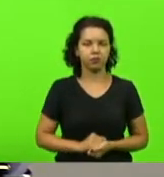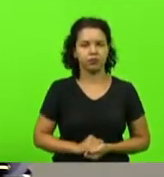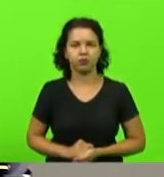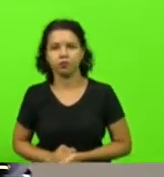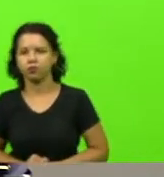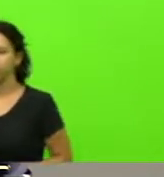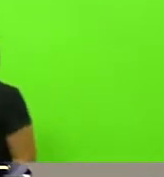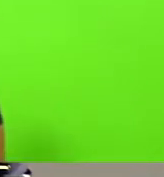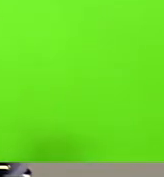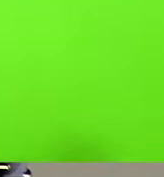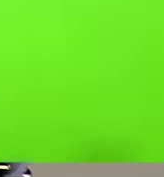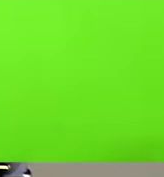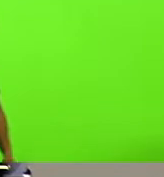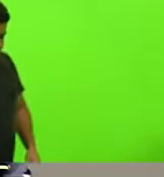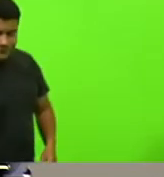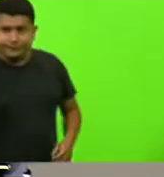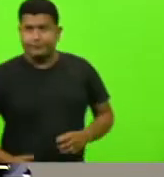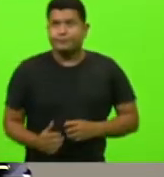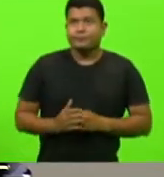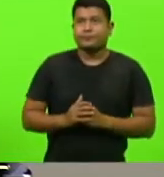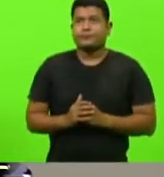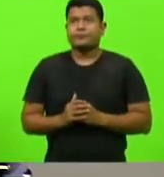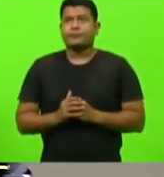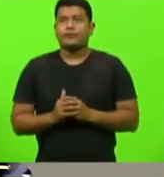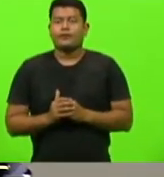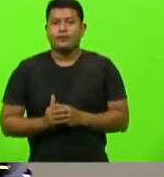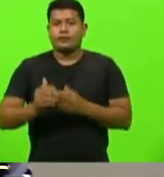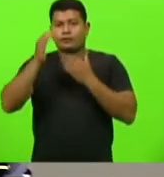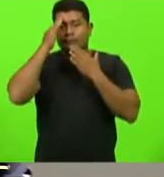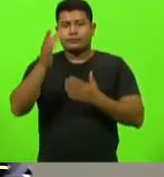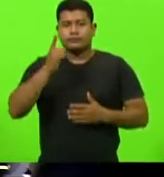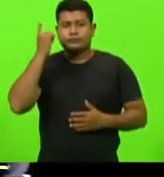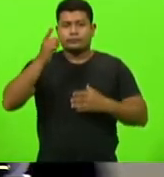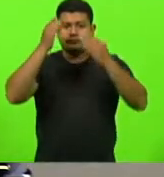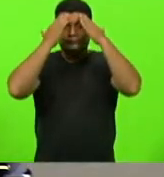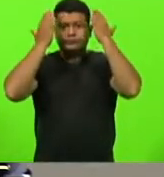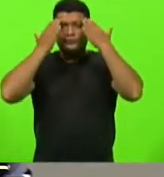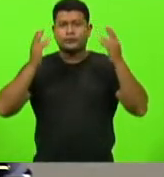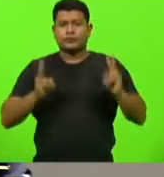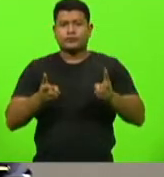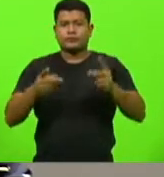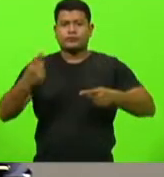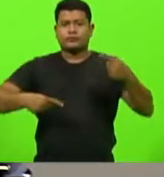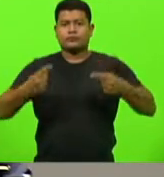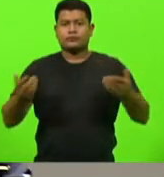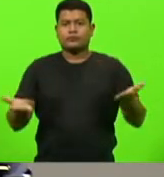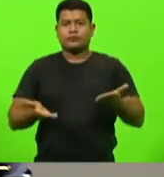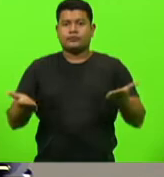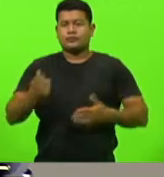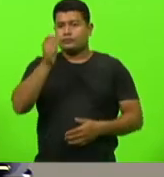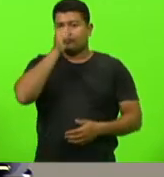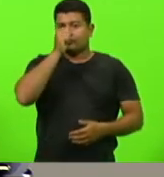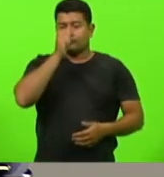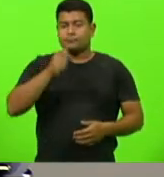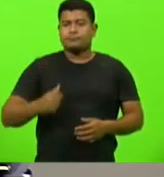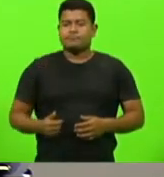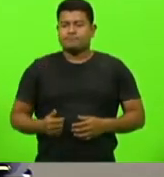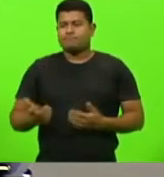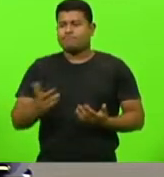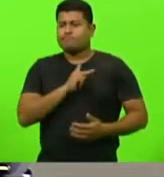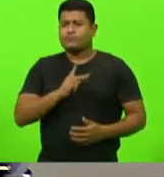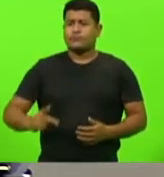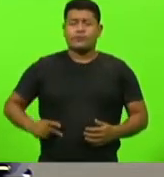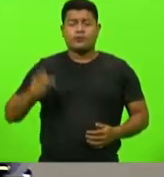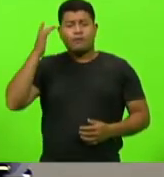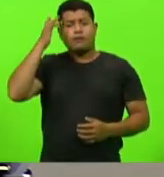Obrigado, obrigado deputado. Zé Milton Schaefer ainda para discutir, deputado João Amin. Presidente, eu acho que é de boa forma, não sou líder do